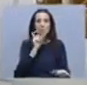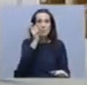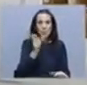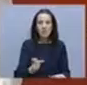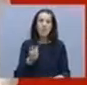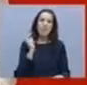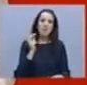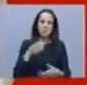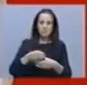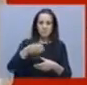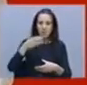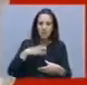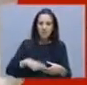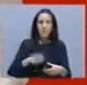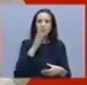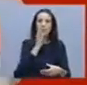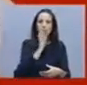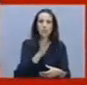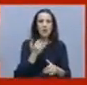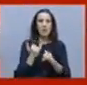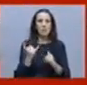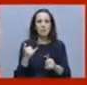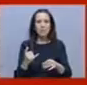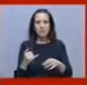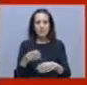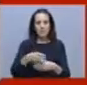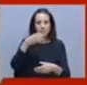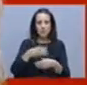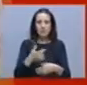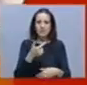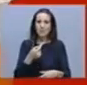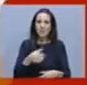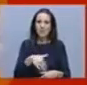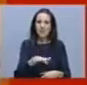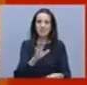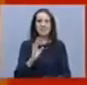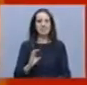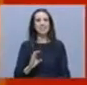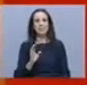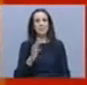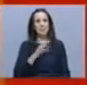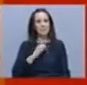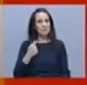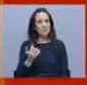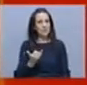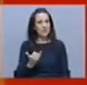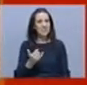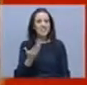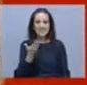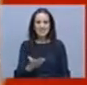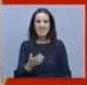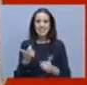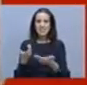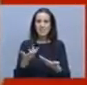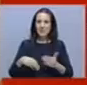há anos. Sim, já lhe disseram que o pilarete é automático. Está quase, já está quase? Sim. Pronto, vamos aqui começar pelo Sr. Vice-Presidente. Bem-vindo agora a nós. Obrigada